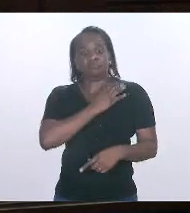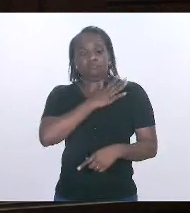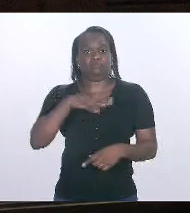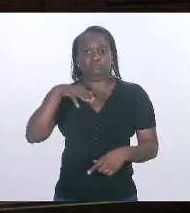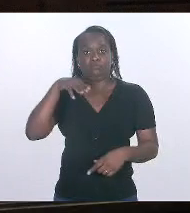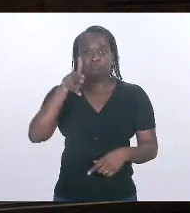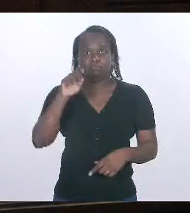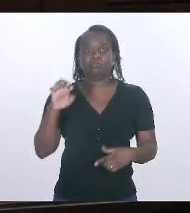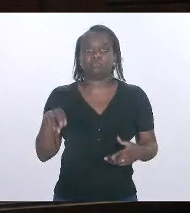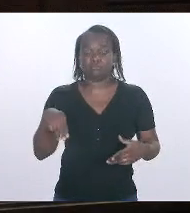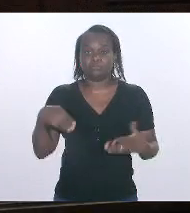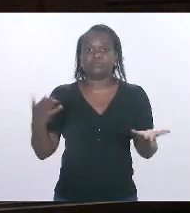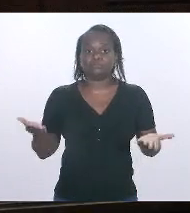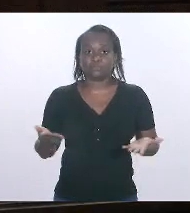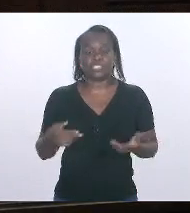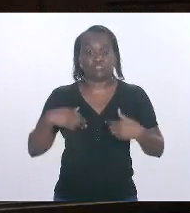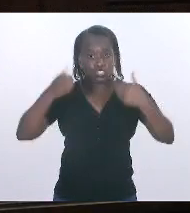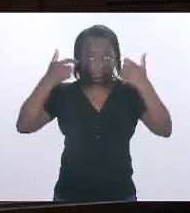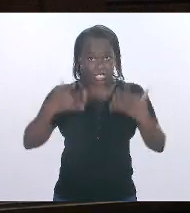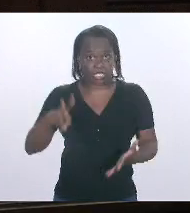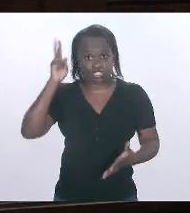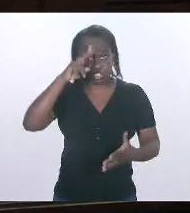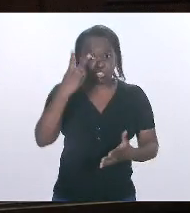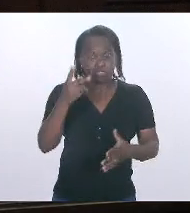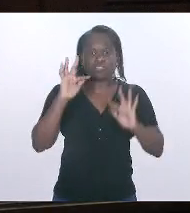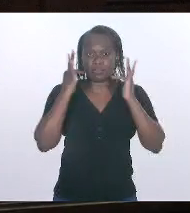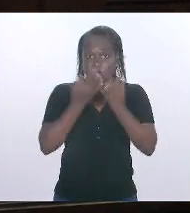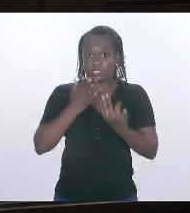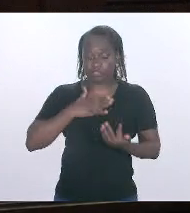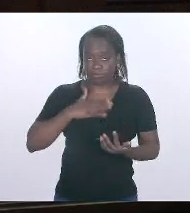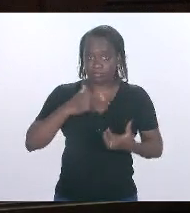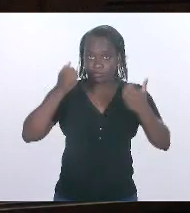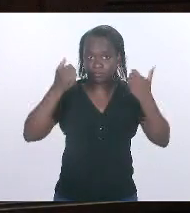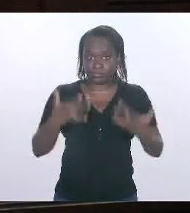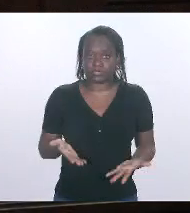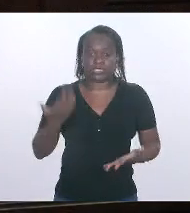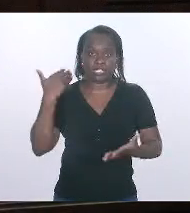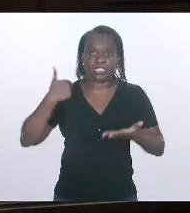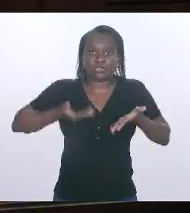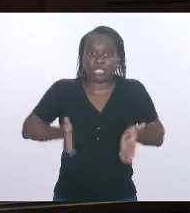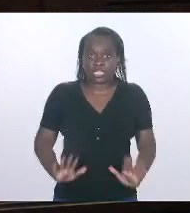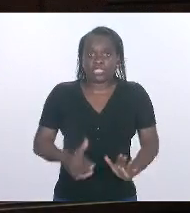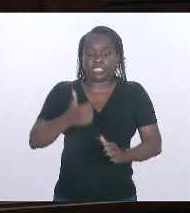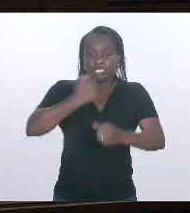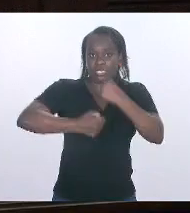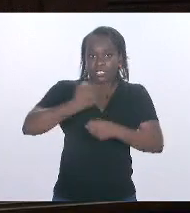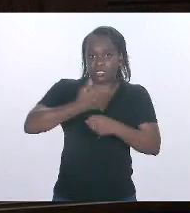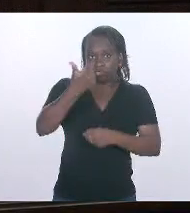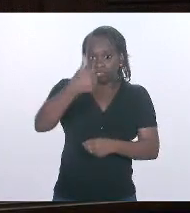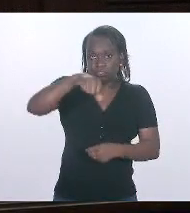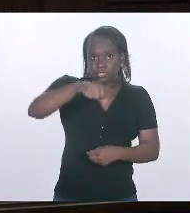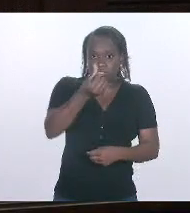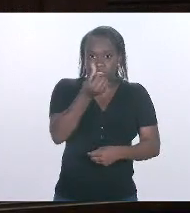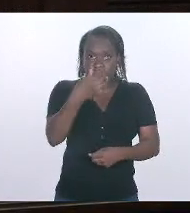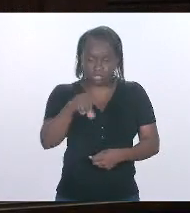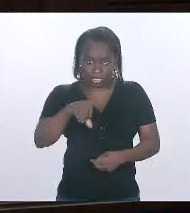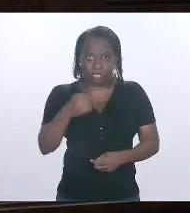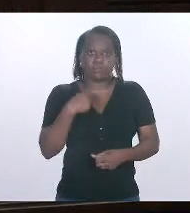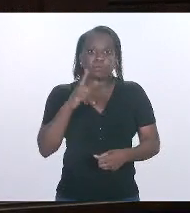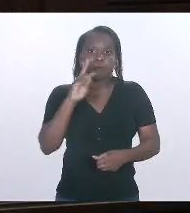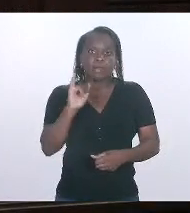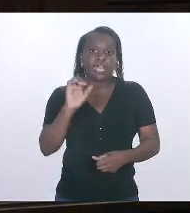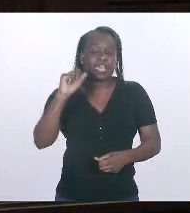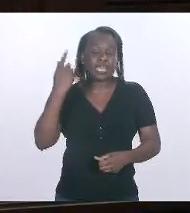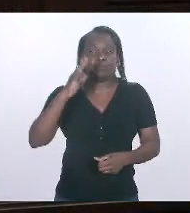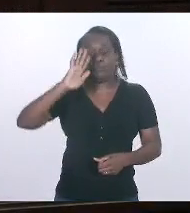Eu vou relatar 2 fatos da minha família, senhor governador. Quando eu nasci em 1969, meu pai era bombeiro.